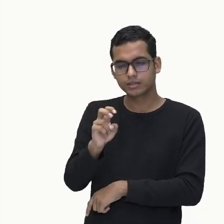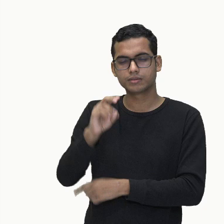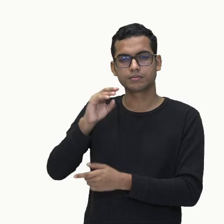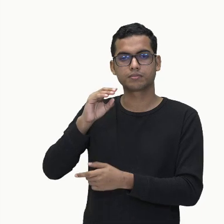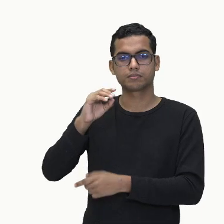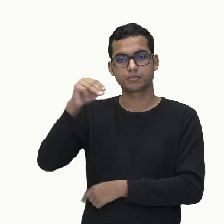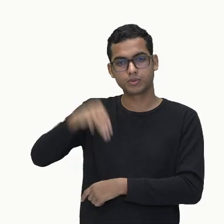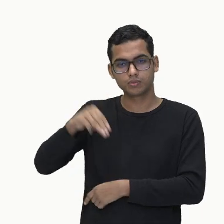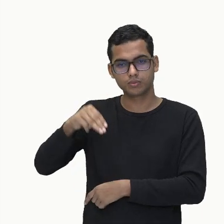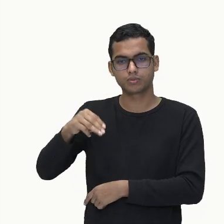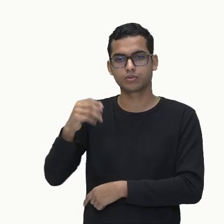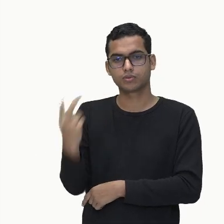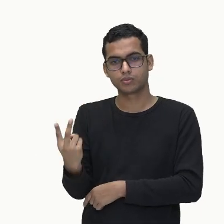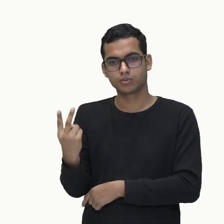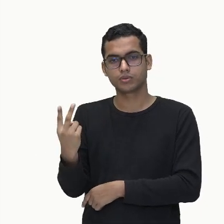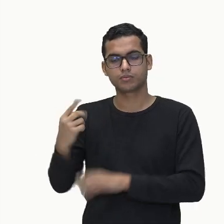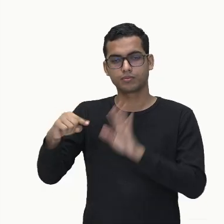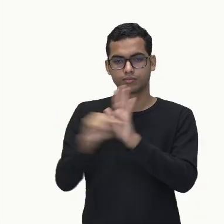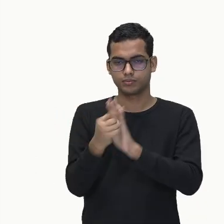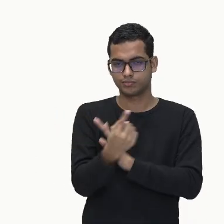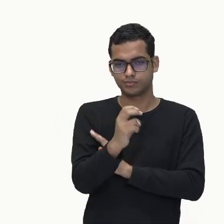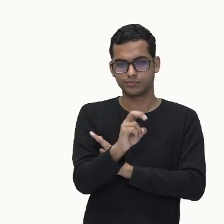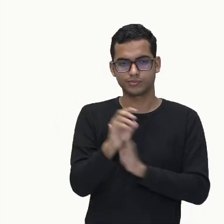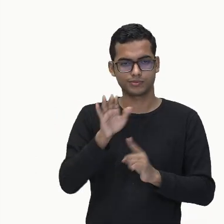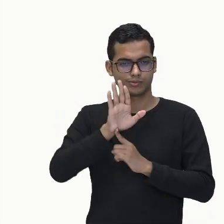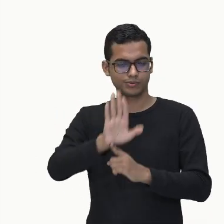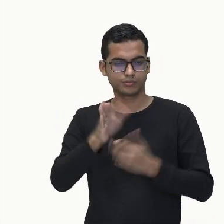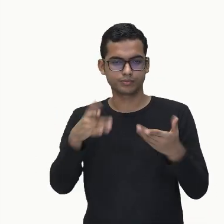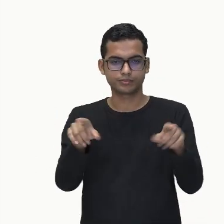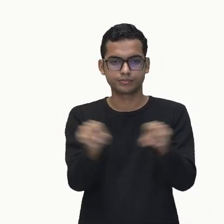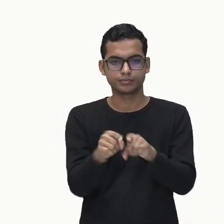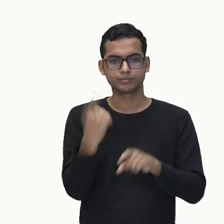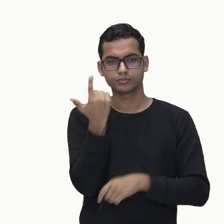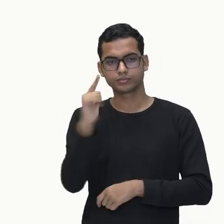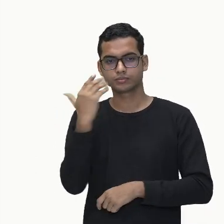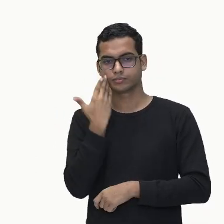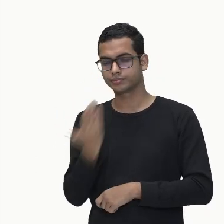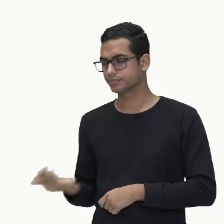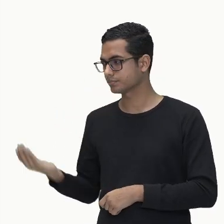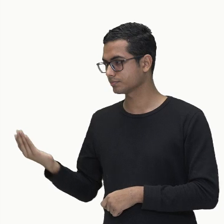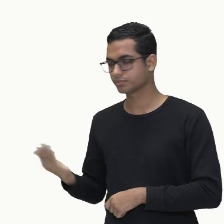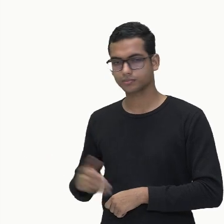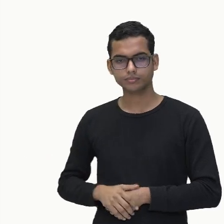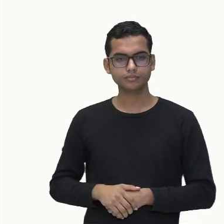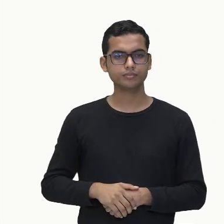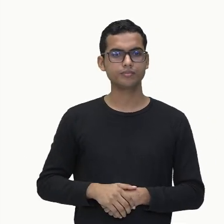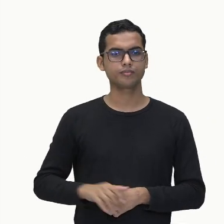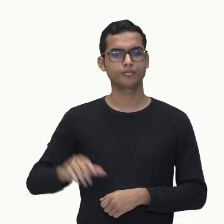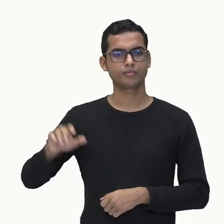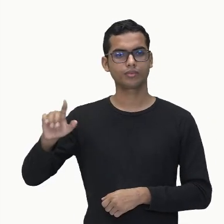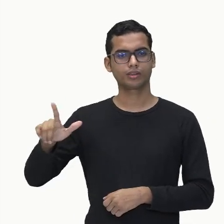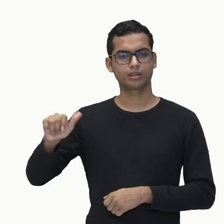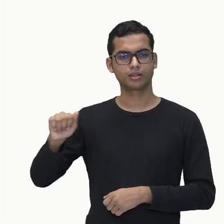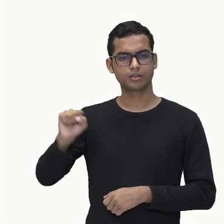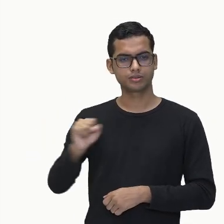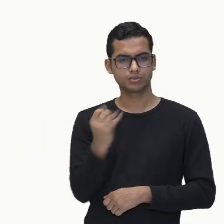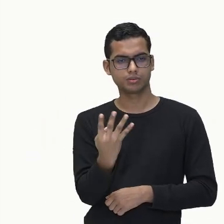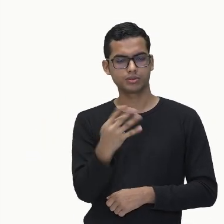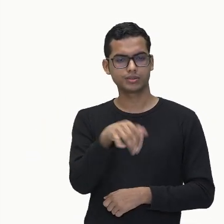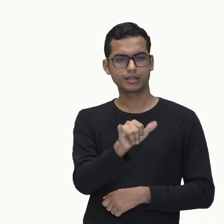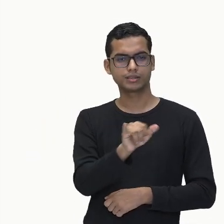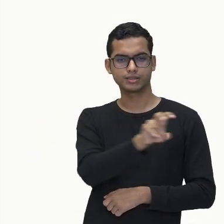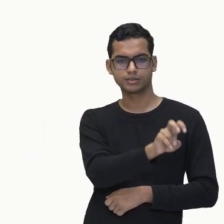45 ah ver 4 4:5 S Son